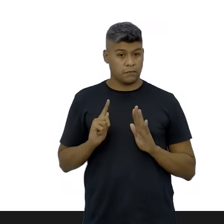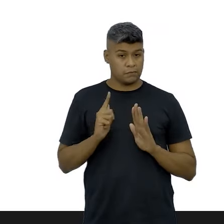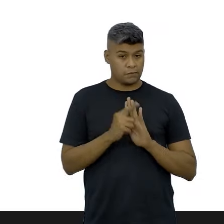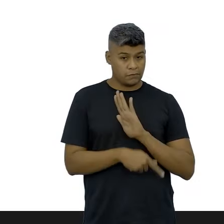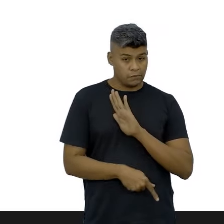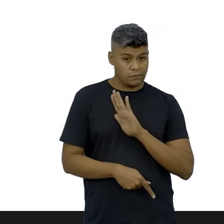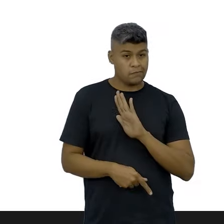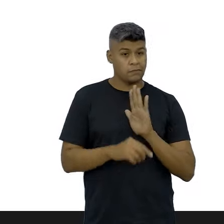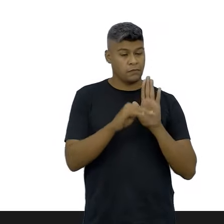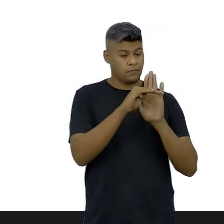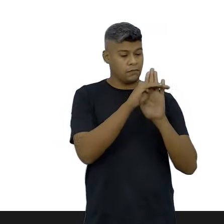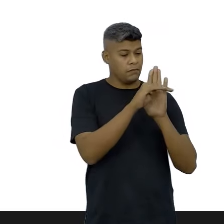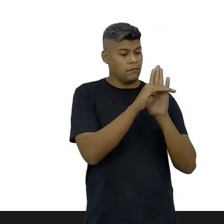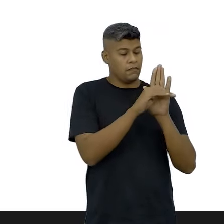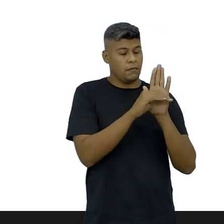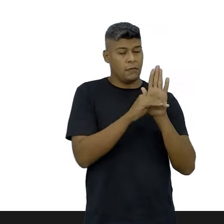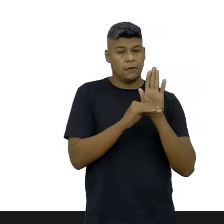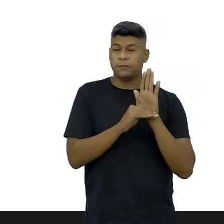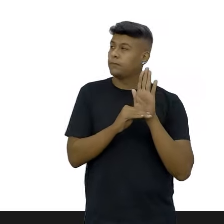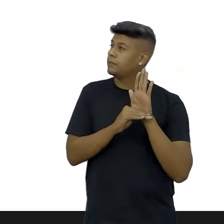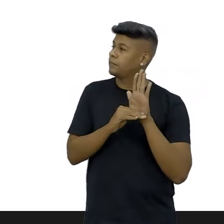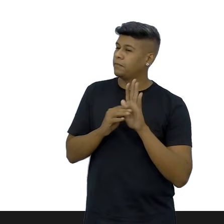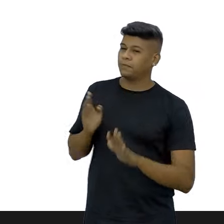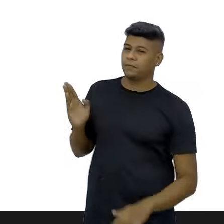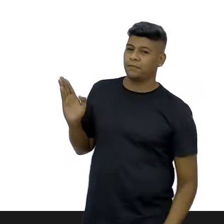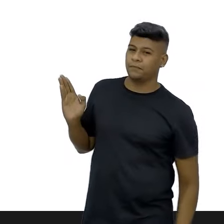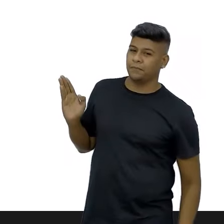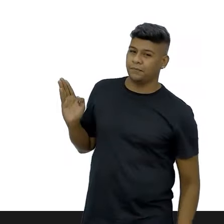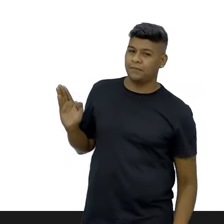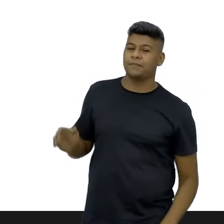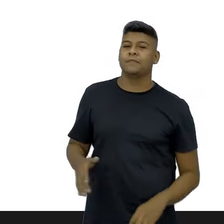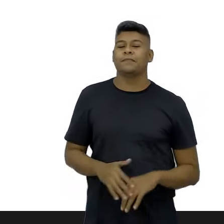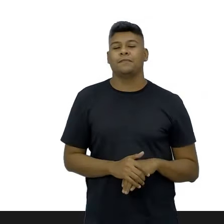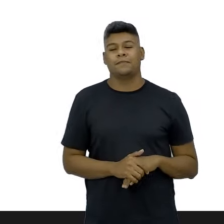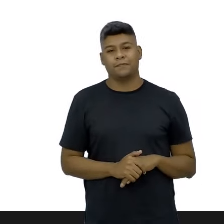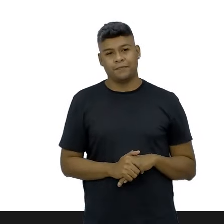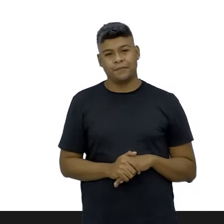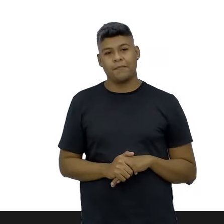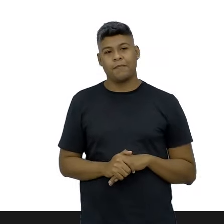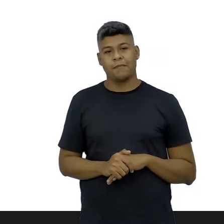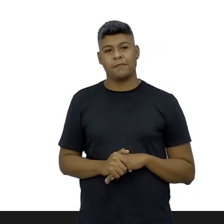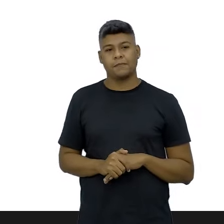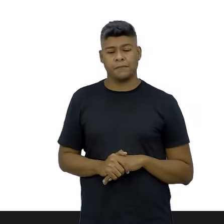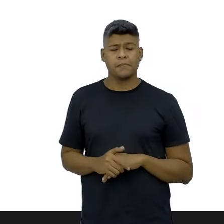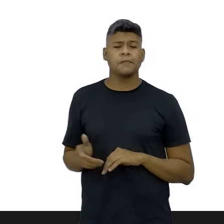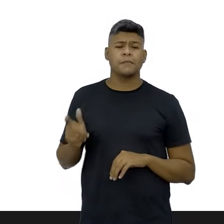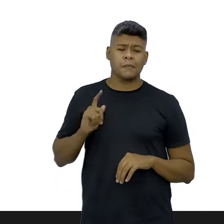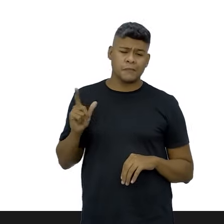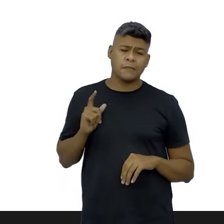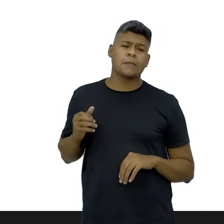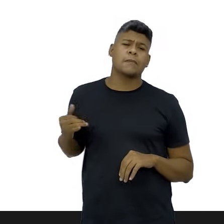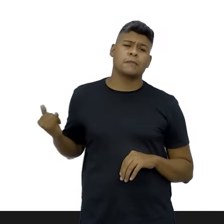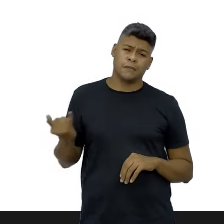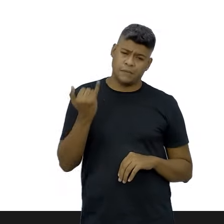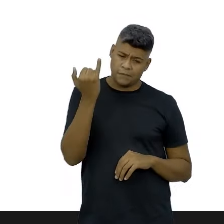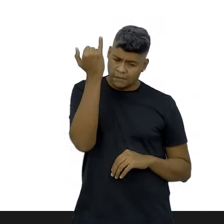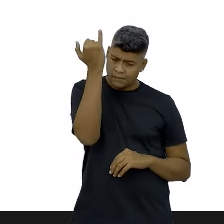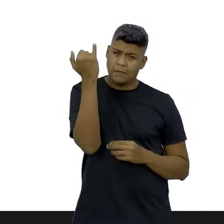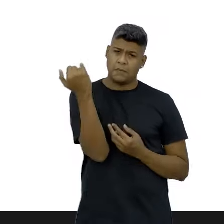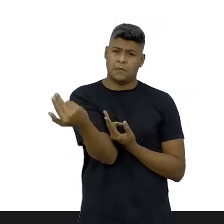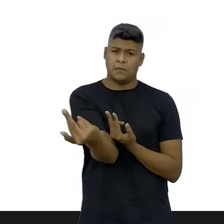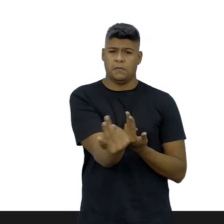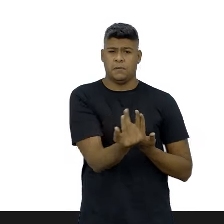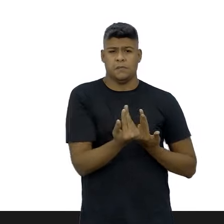estão listados aí em cada uma das habilidades serem diferentes, né, eles têm um importante ponto em comum: